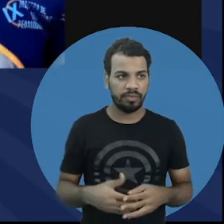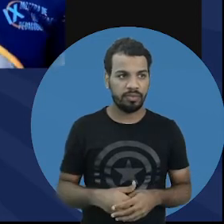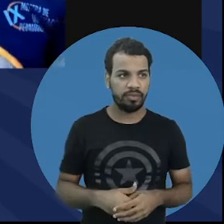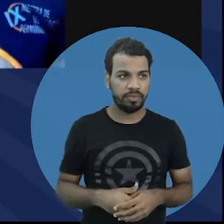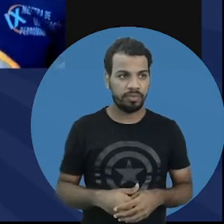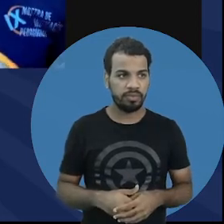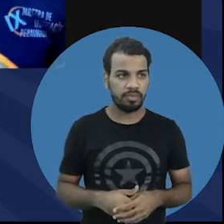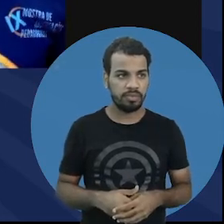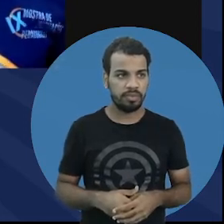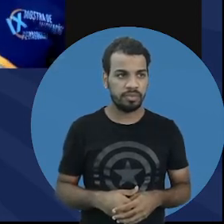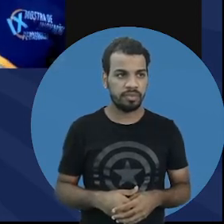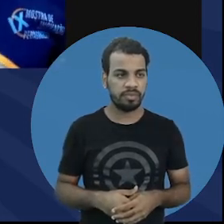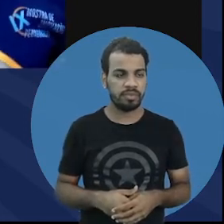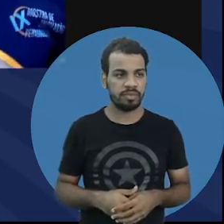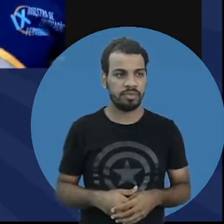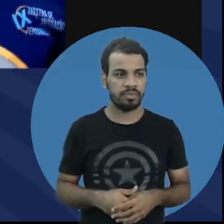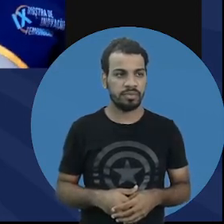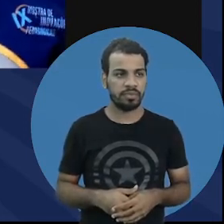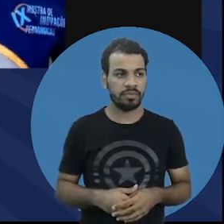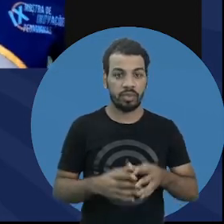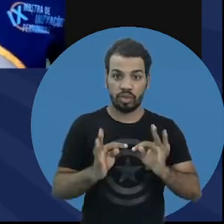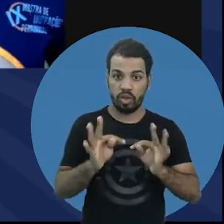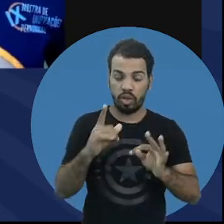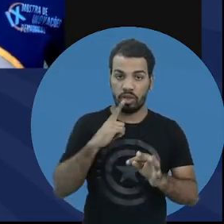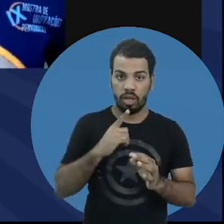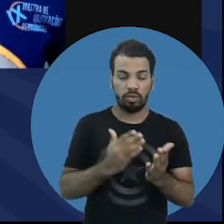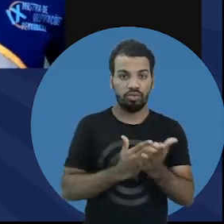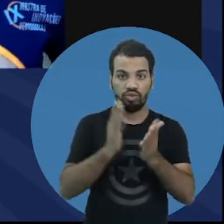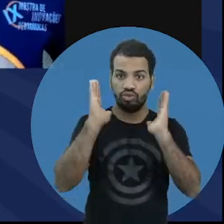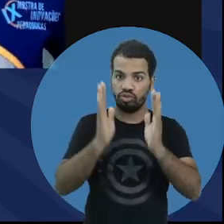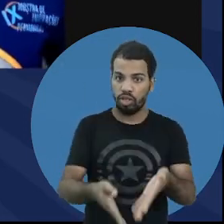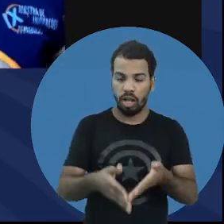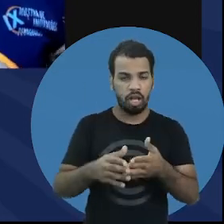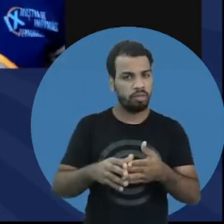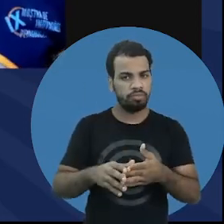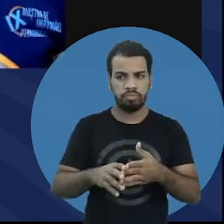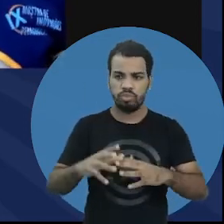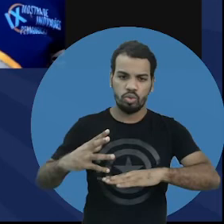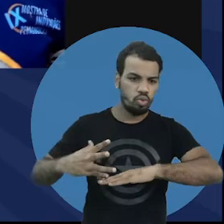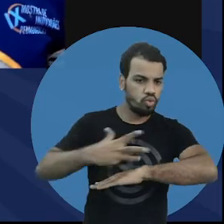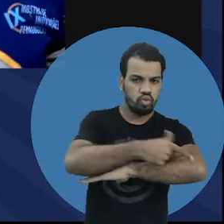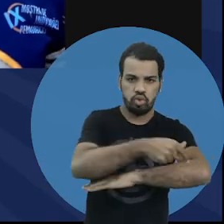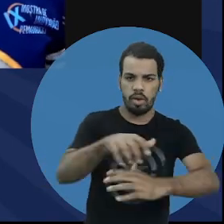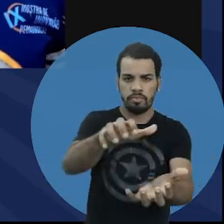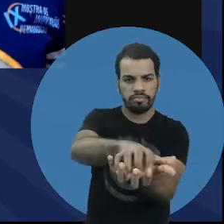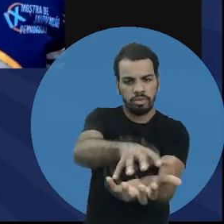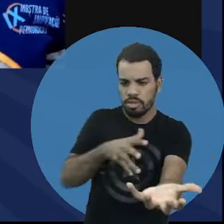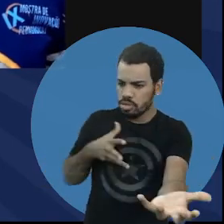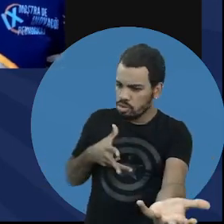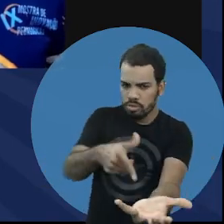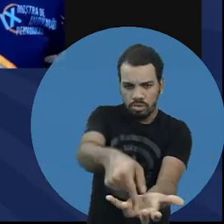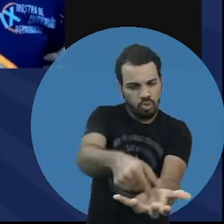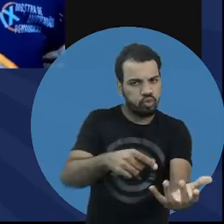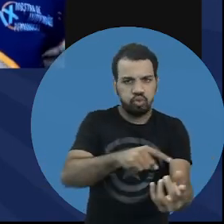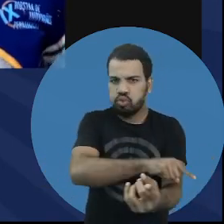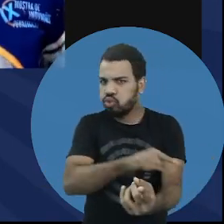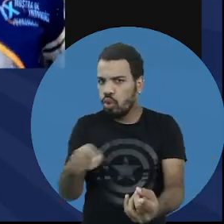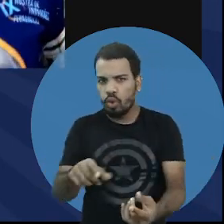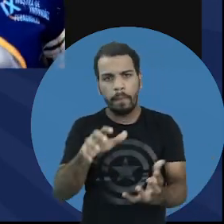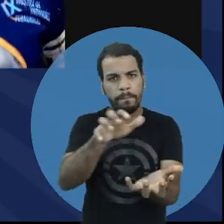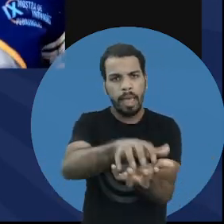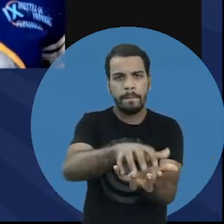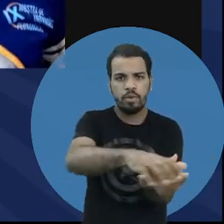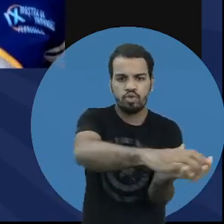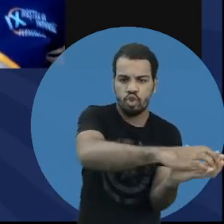esses recursos têm chegado de ponta a ponta, do litoral ao sertão. E para nós receber o trabalho da